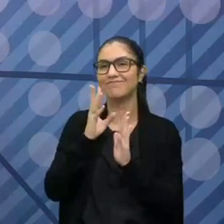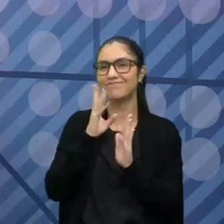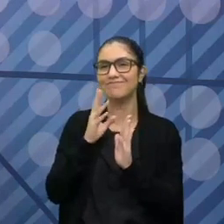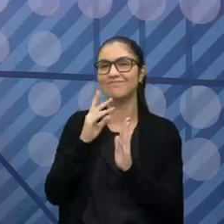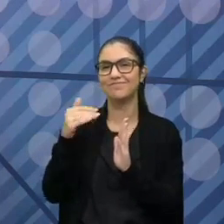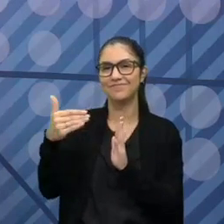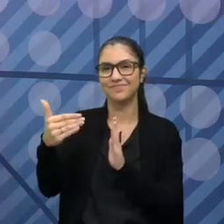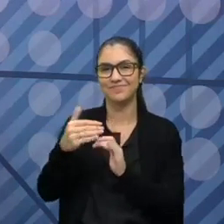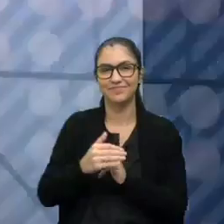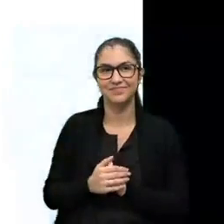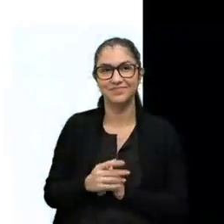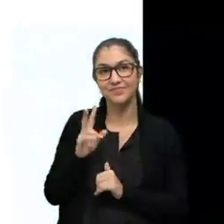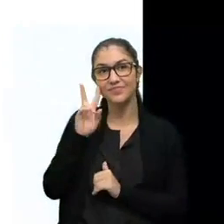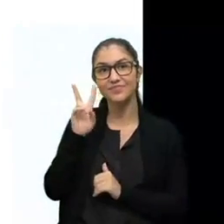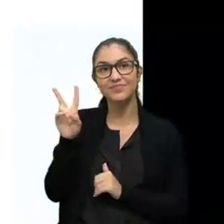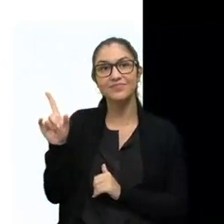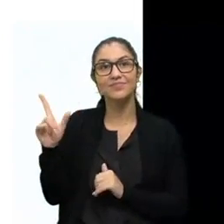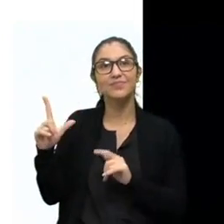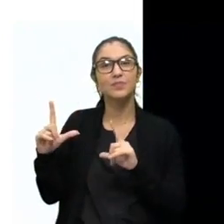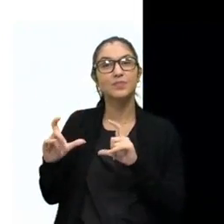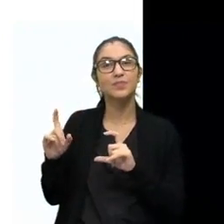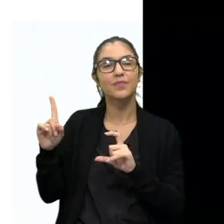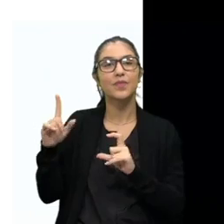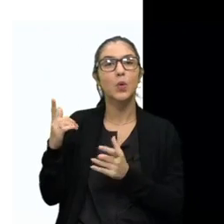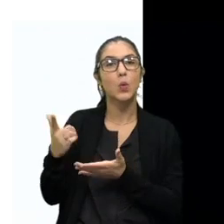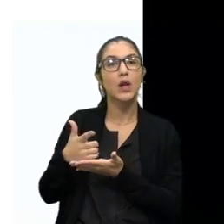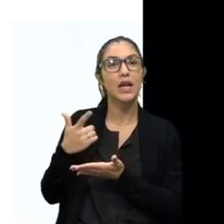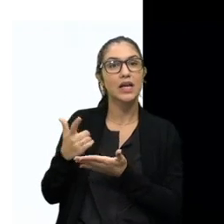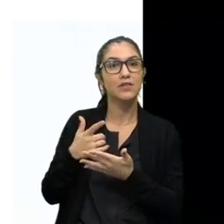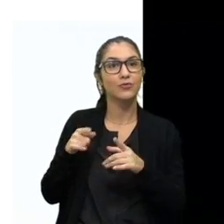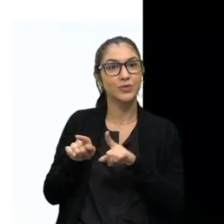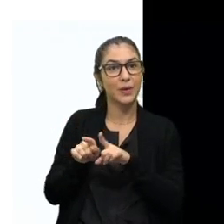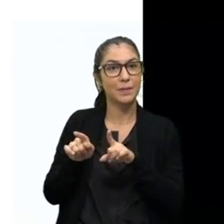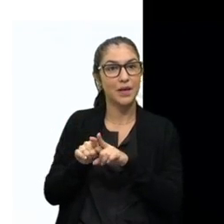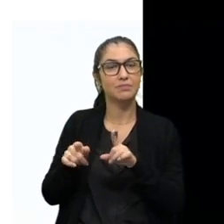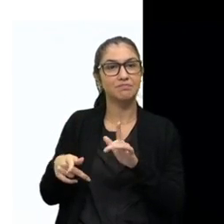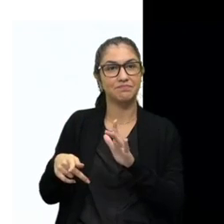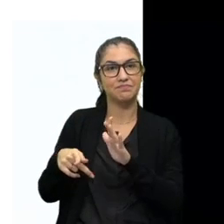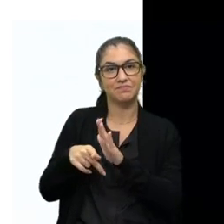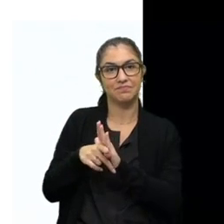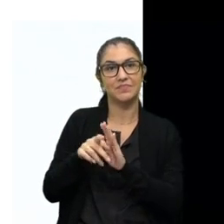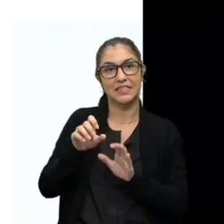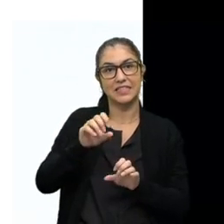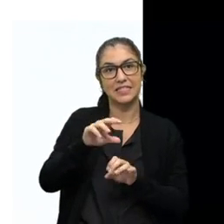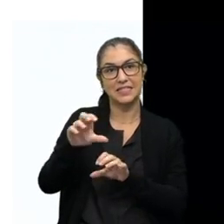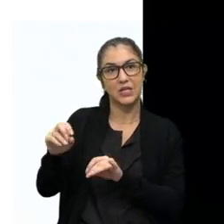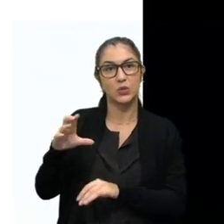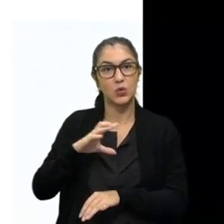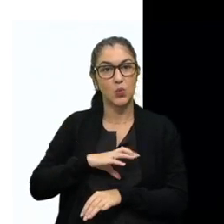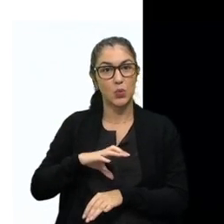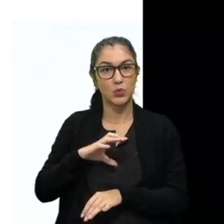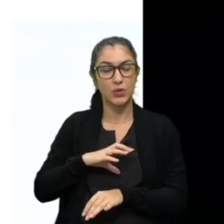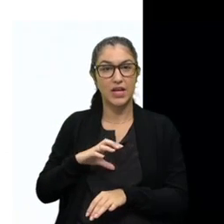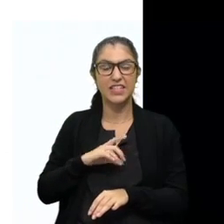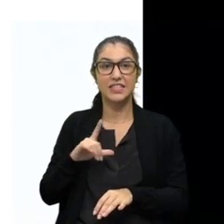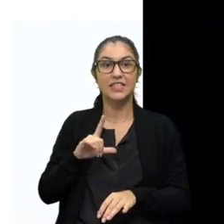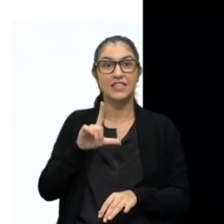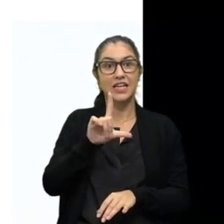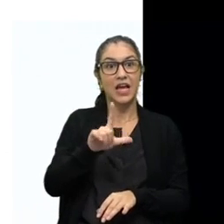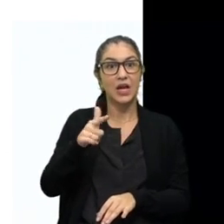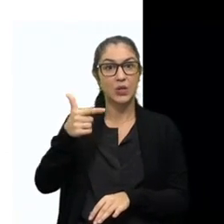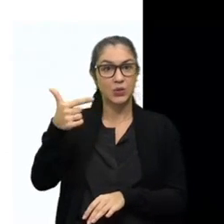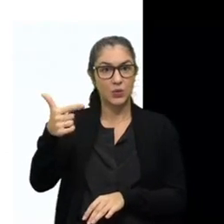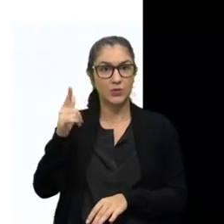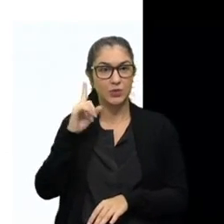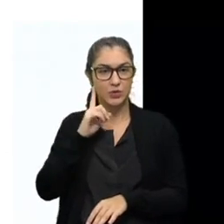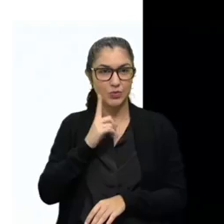para frente. Olha lá agora, essa imagem é de um livro também de ensino de português como segunda língua para